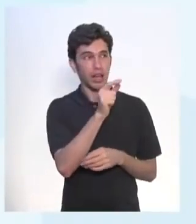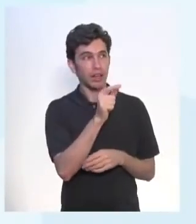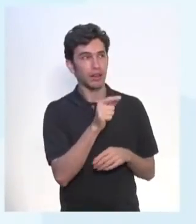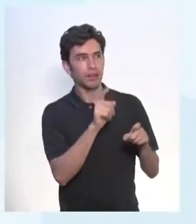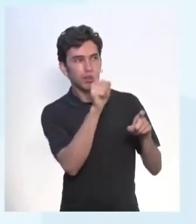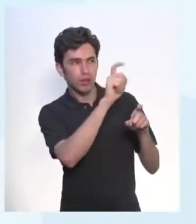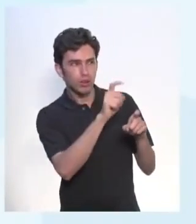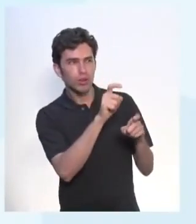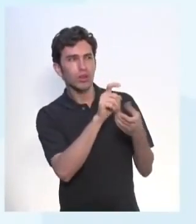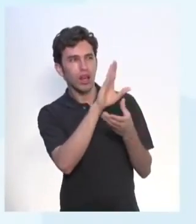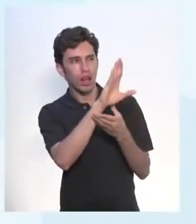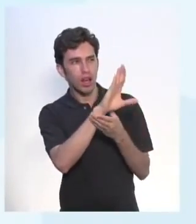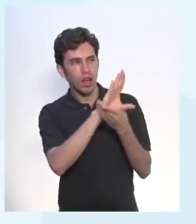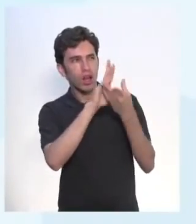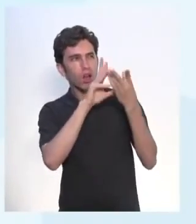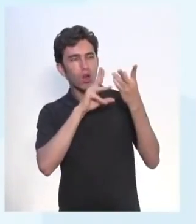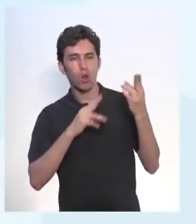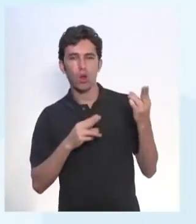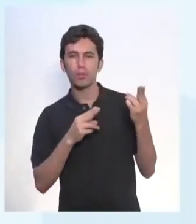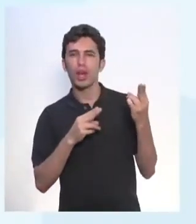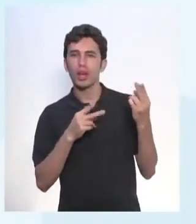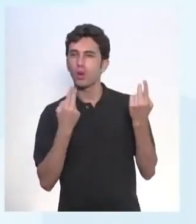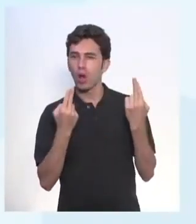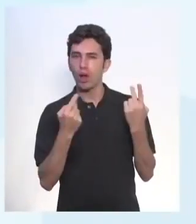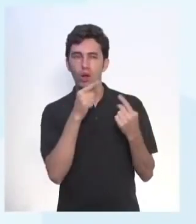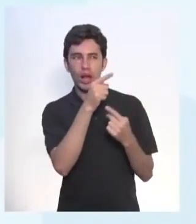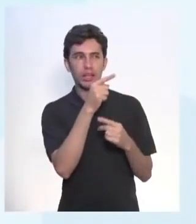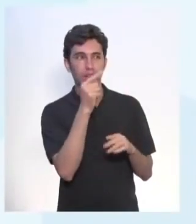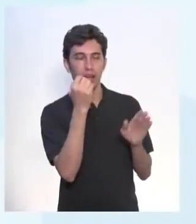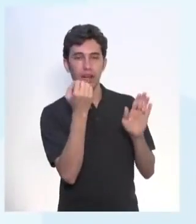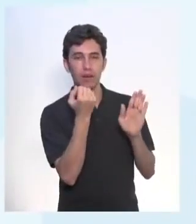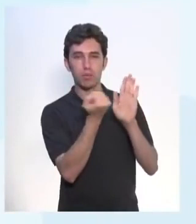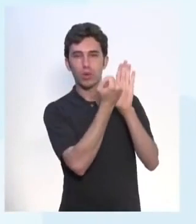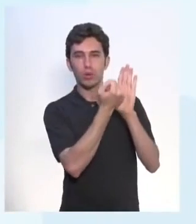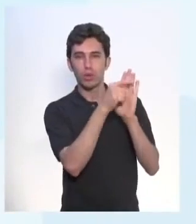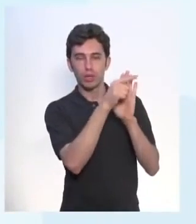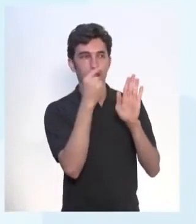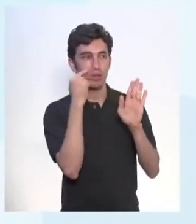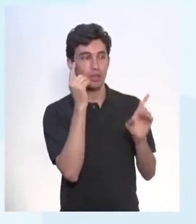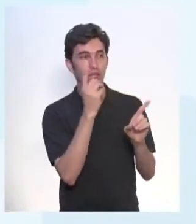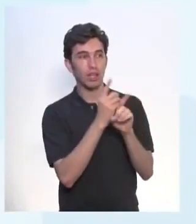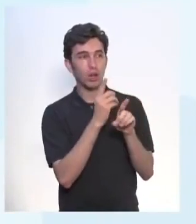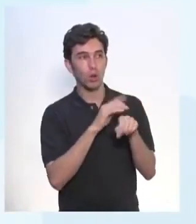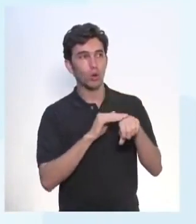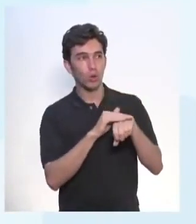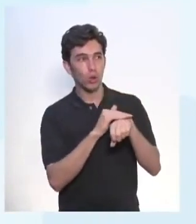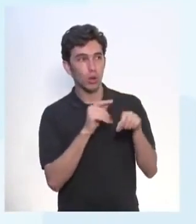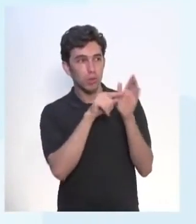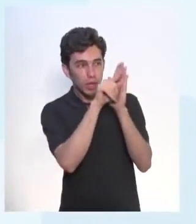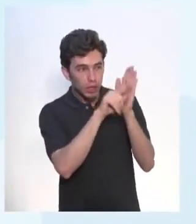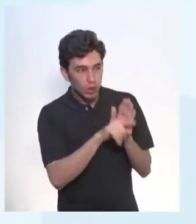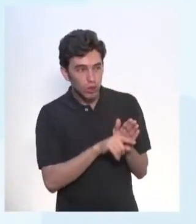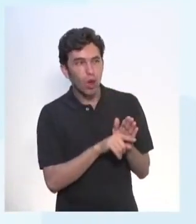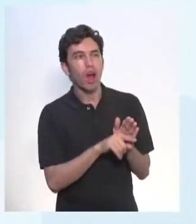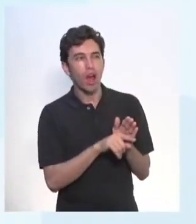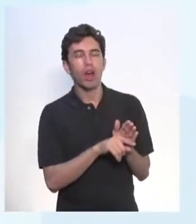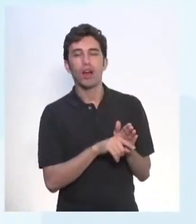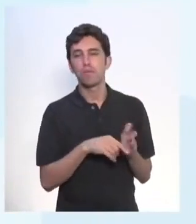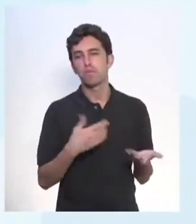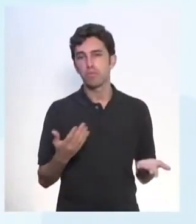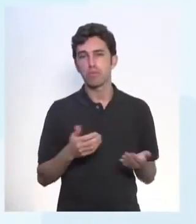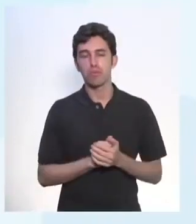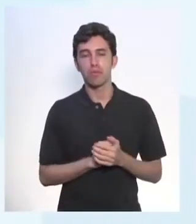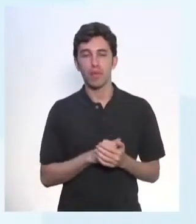um desenho de observação sobre o monumento, né, que você mais gostou, dentre esses que você pesquisou. Por